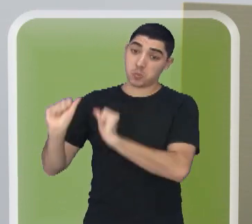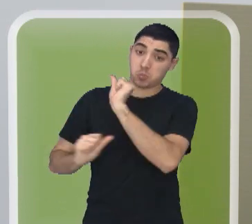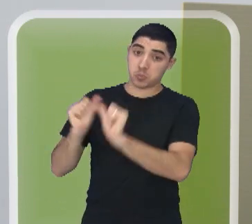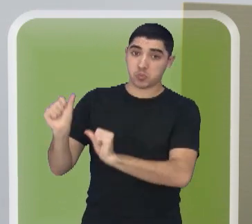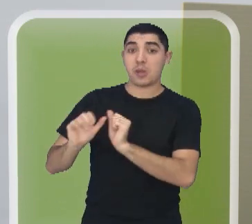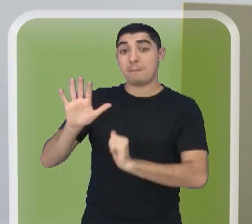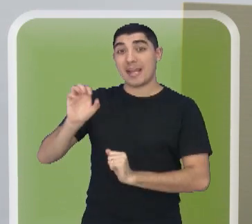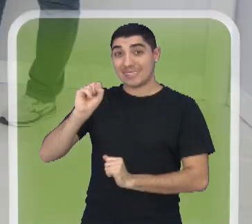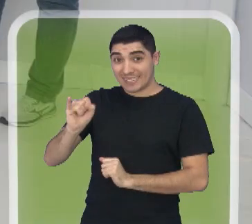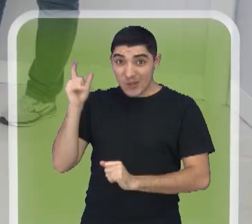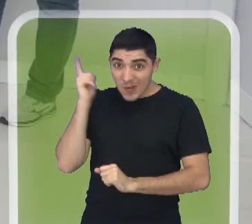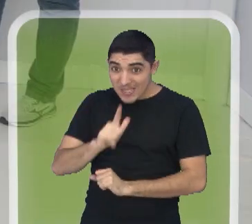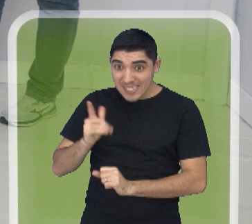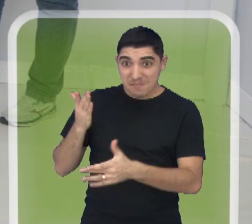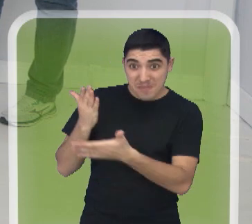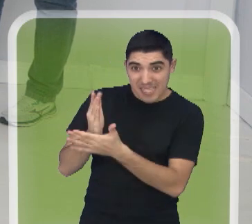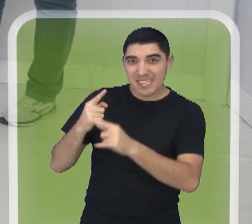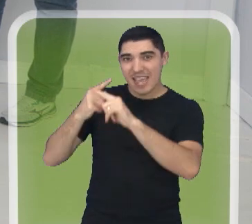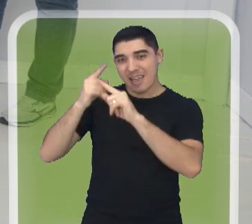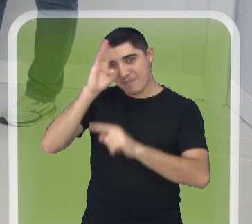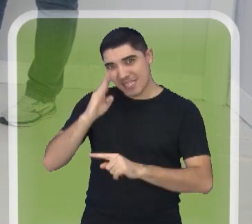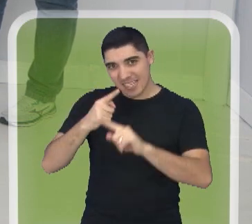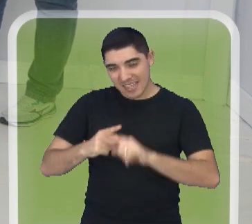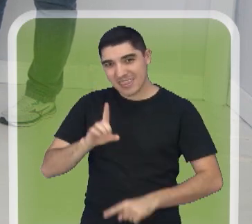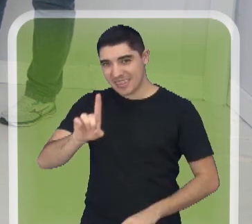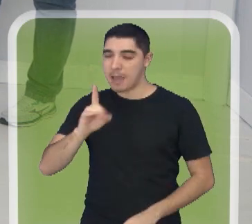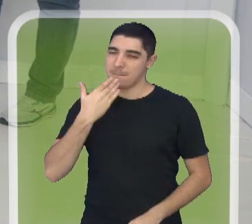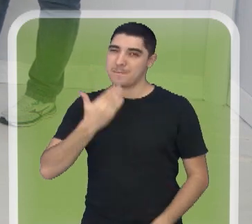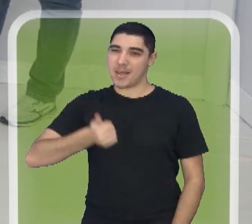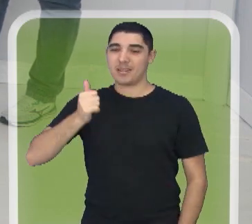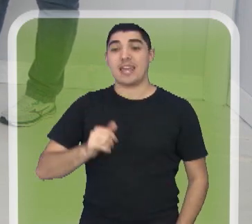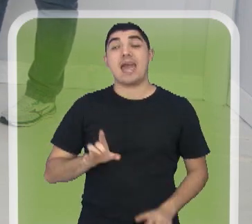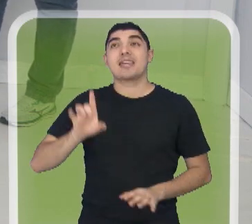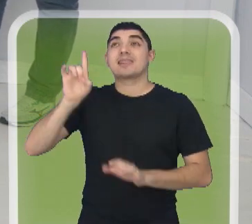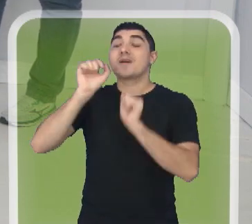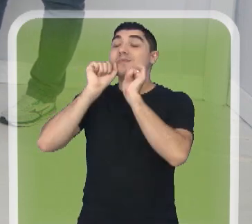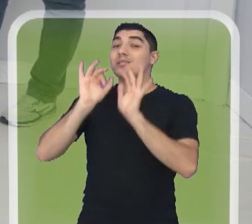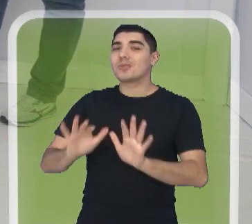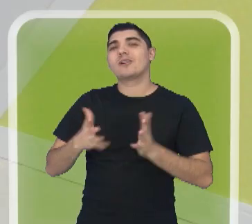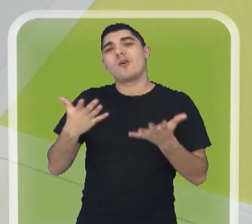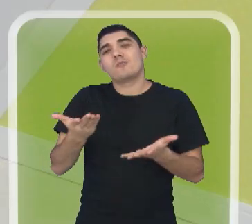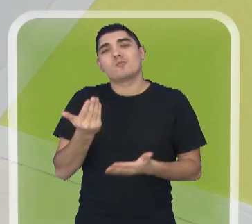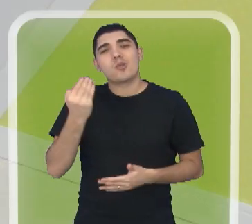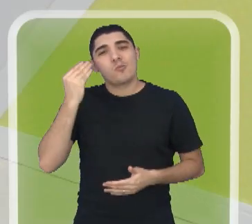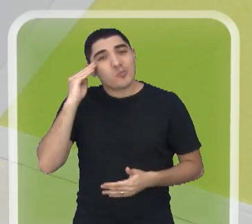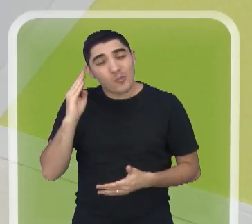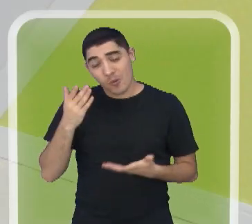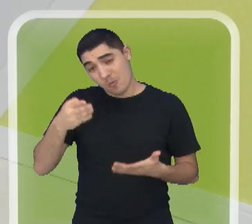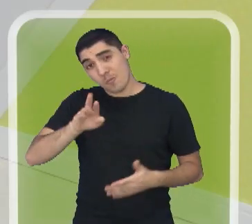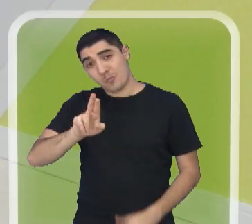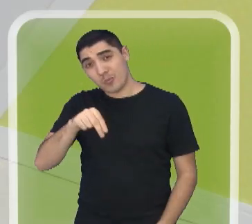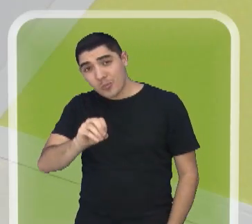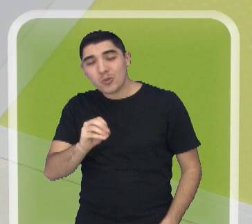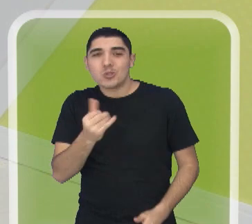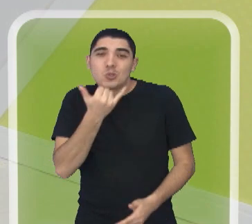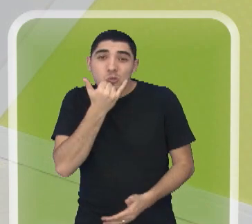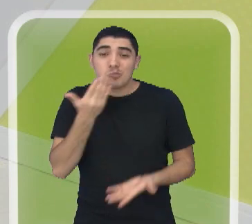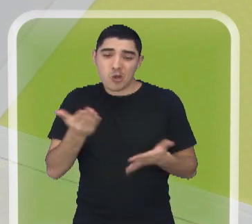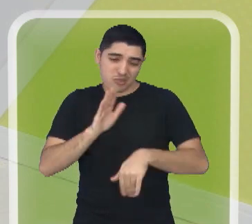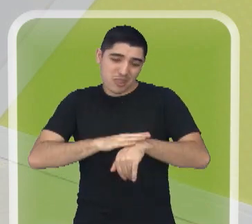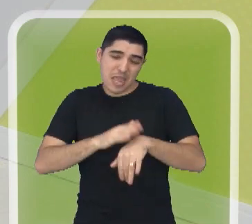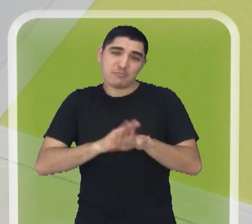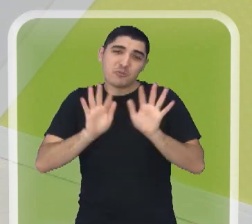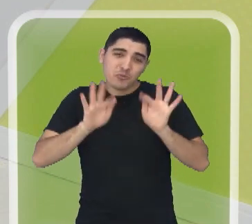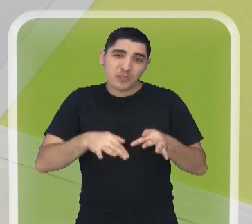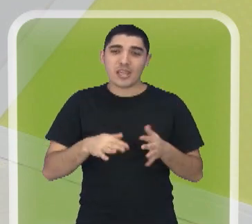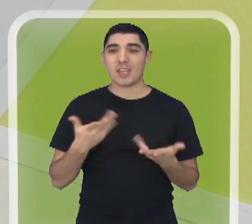estarei feliz. Na final. Mas, com certeza, se Deus quiser. Bruno, infelizmente nosso tempo é escasso. Gostaria de ficar batendo papo contigo aqui,